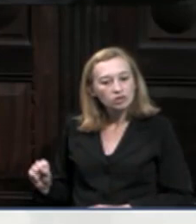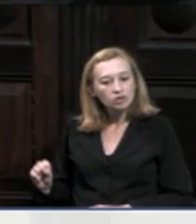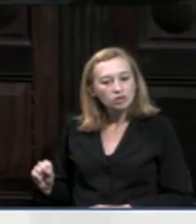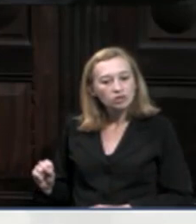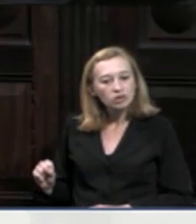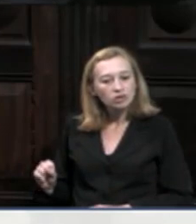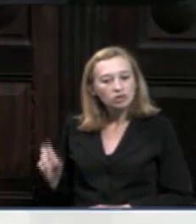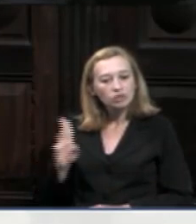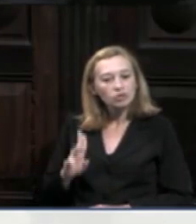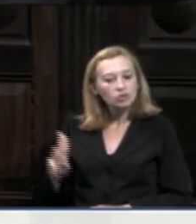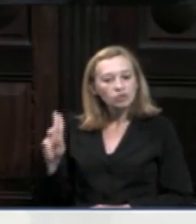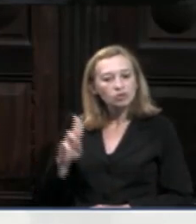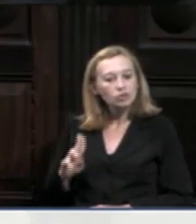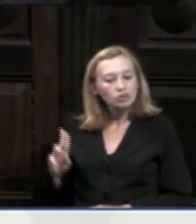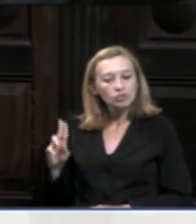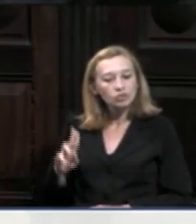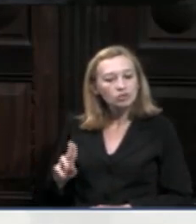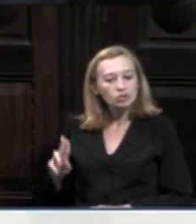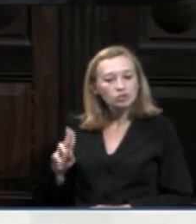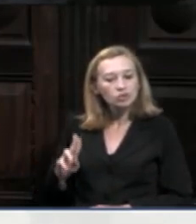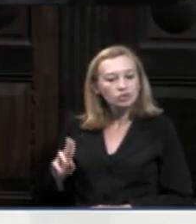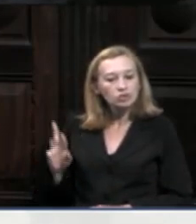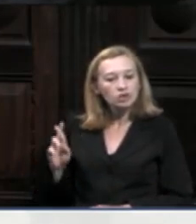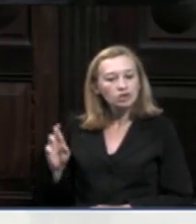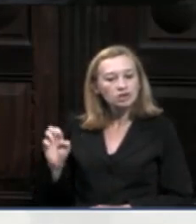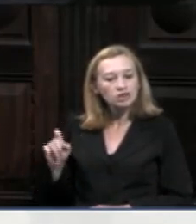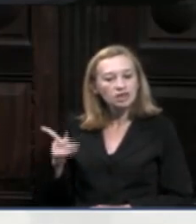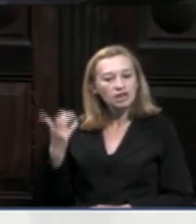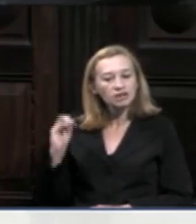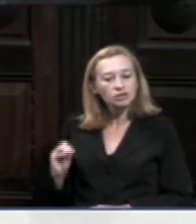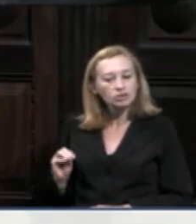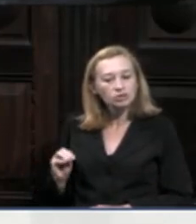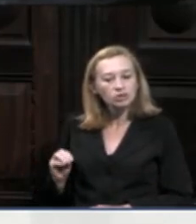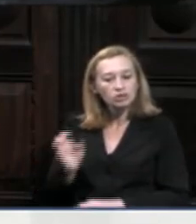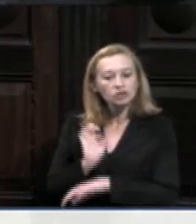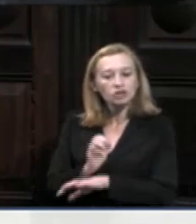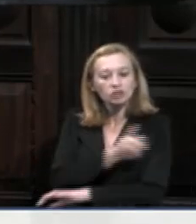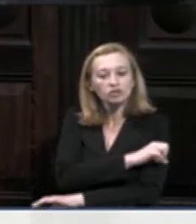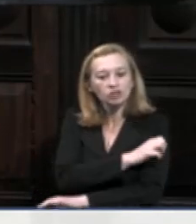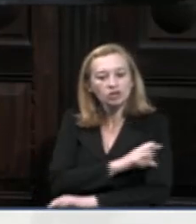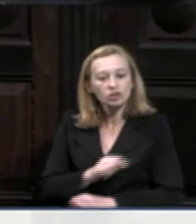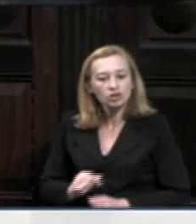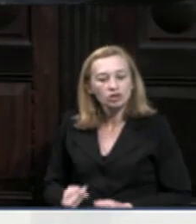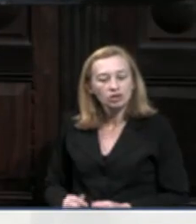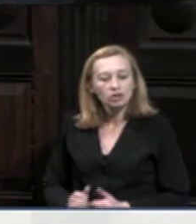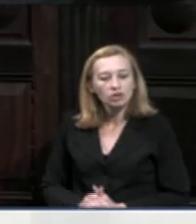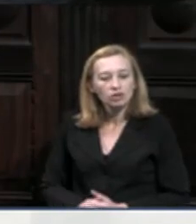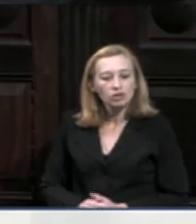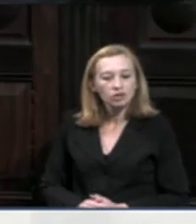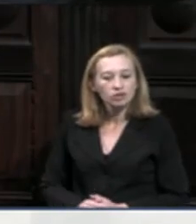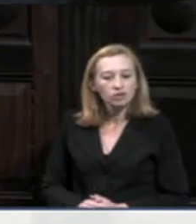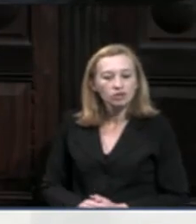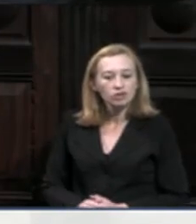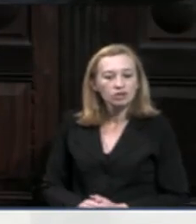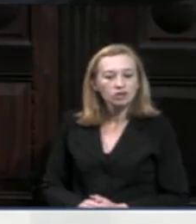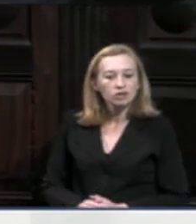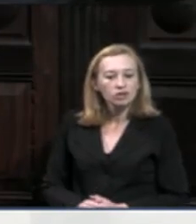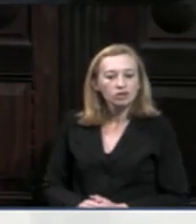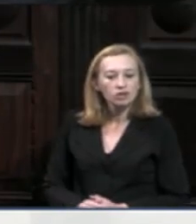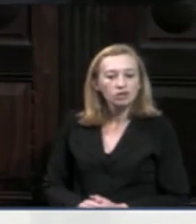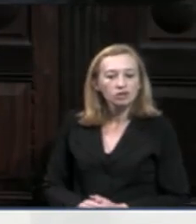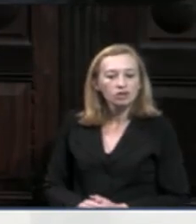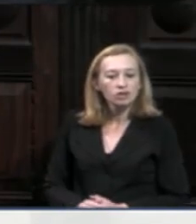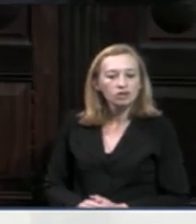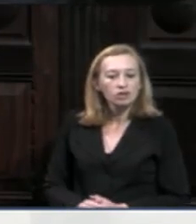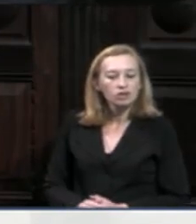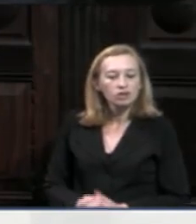uso preferencial de agregados reciclados em obras e serviços públicos do Estado do Rio de Janeiro. Ele leva em conta, principalmente, a